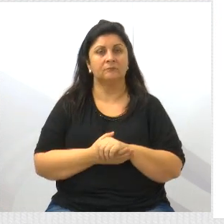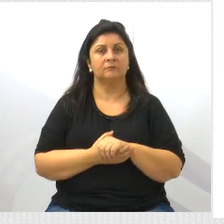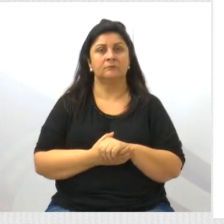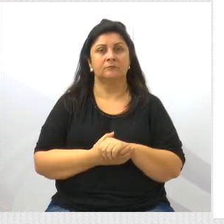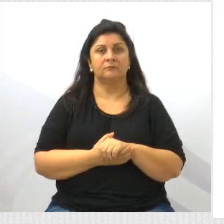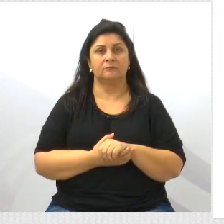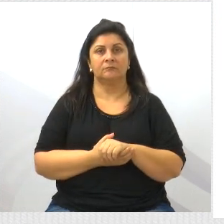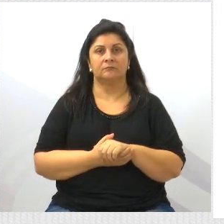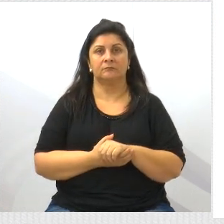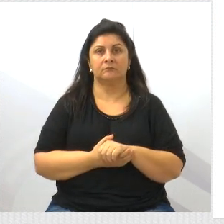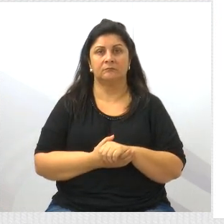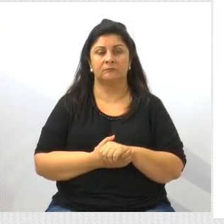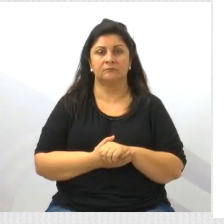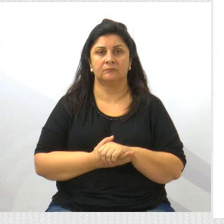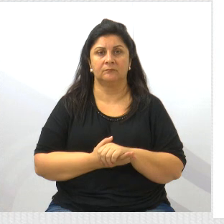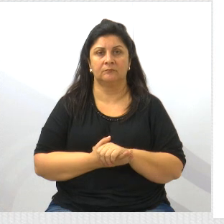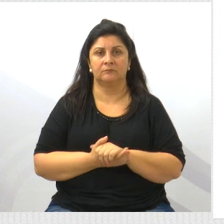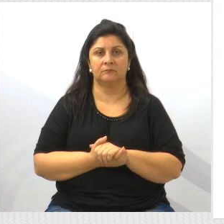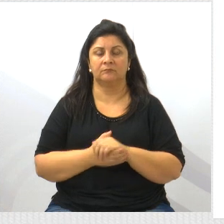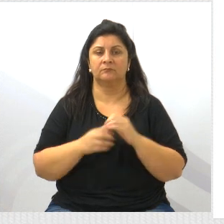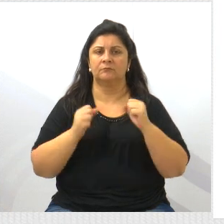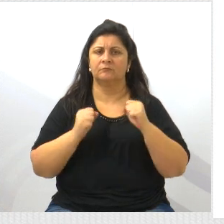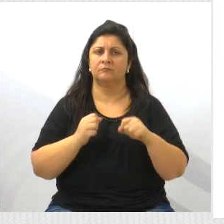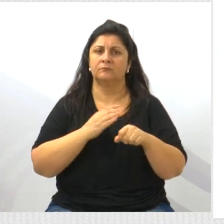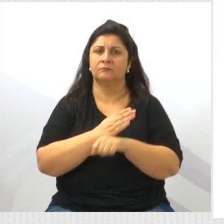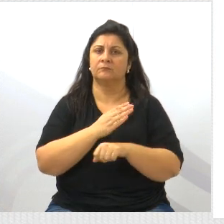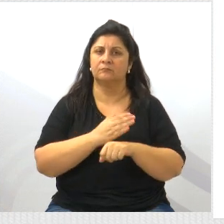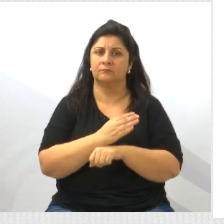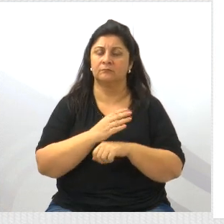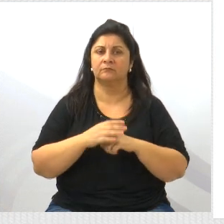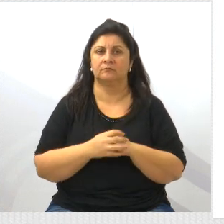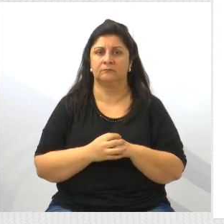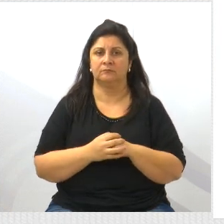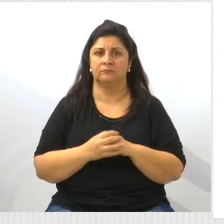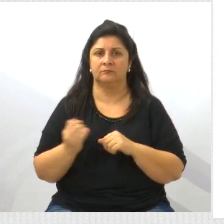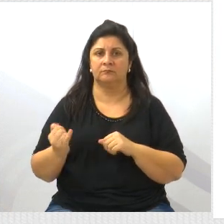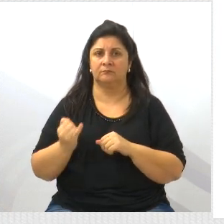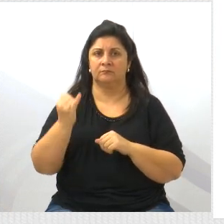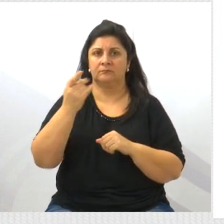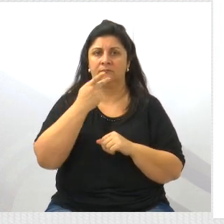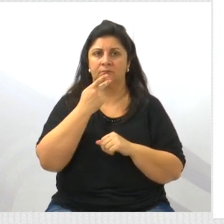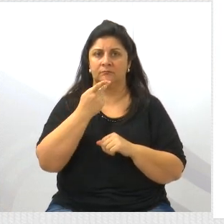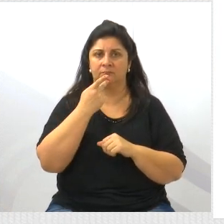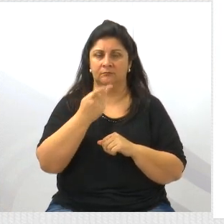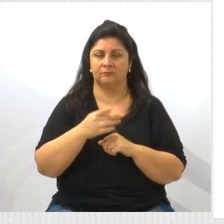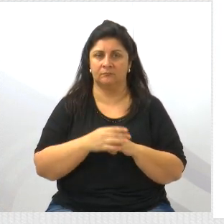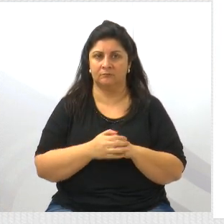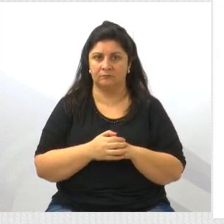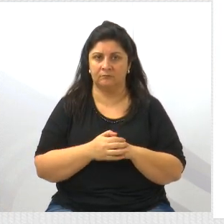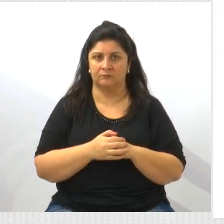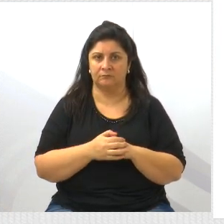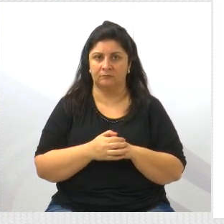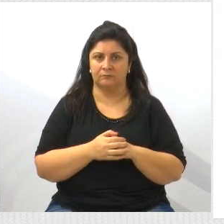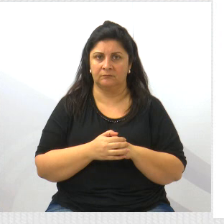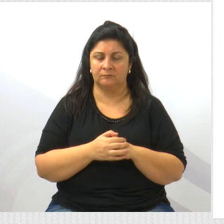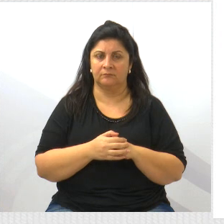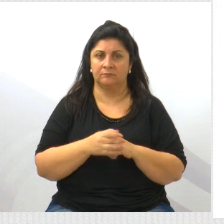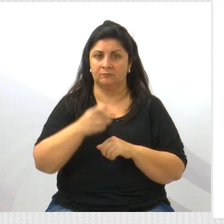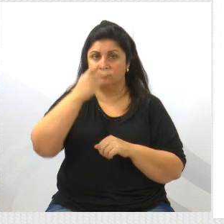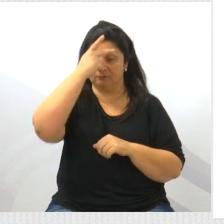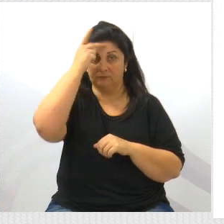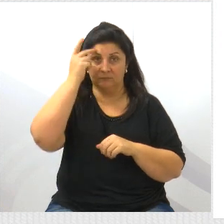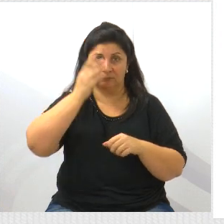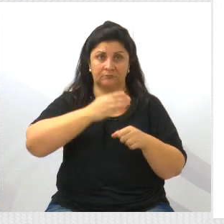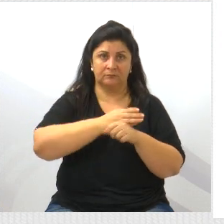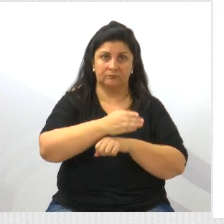e ele pode participar. Importante dizer que um membro, embora ele seja de determinado local